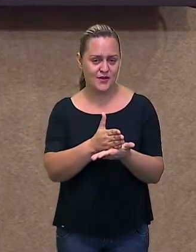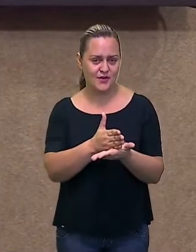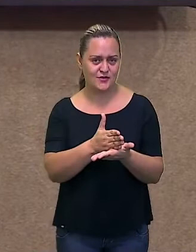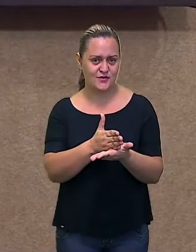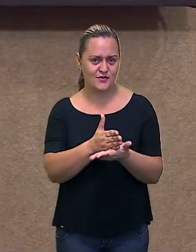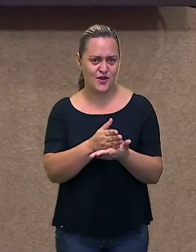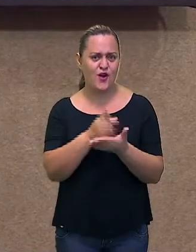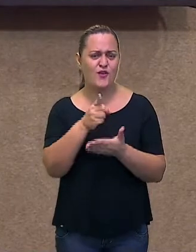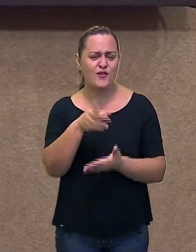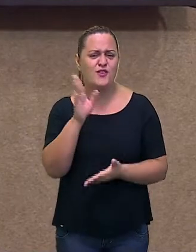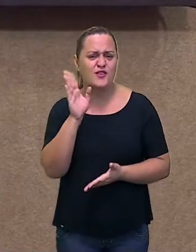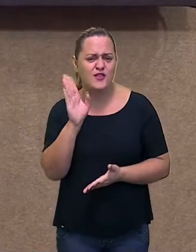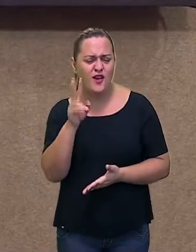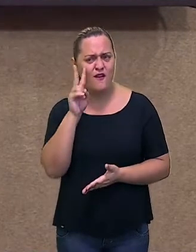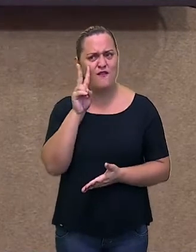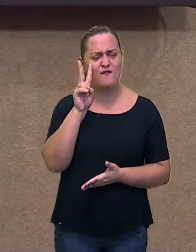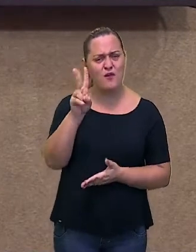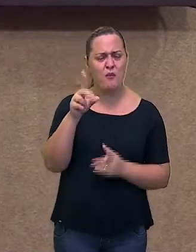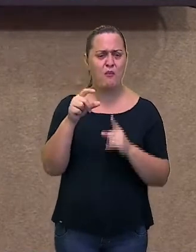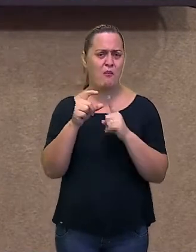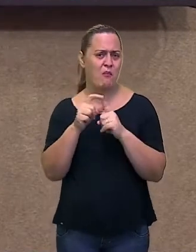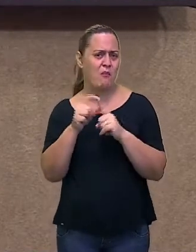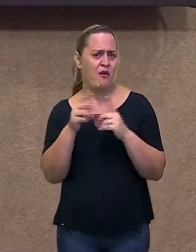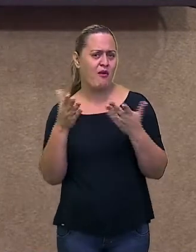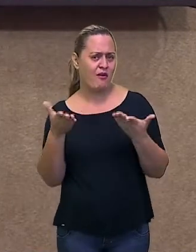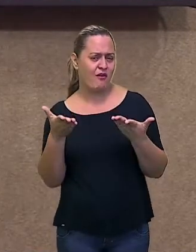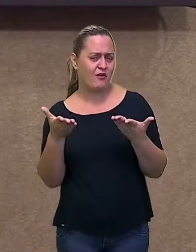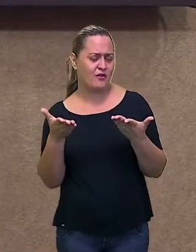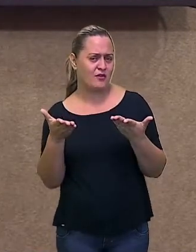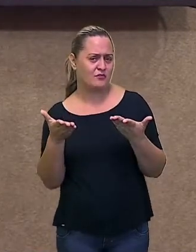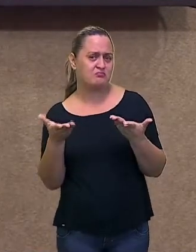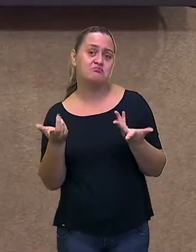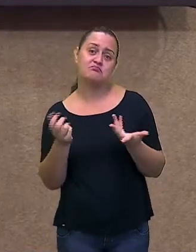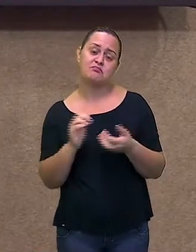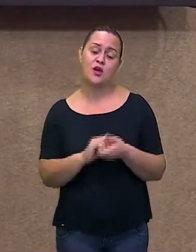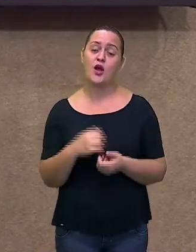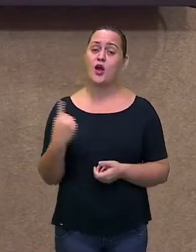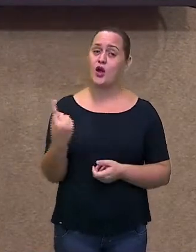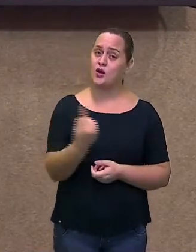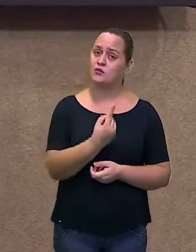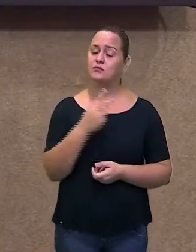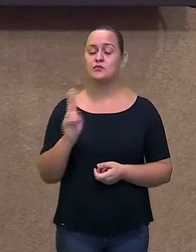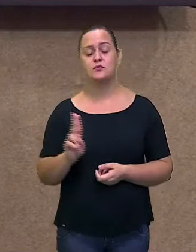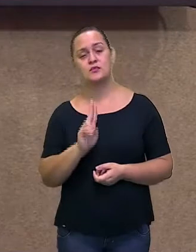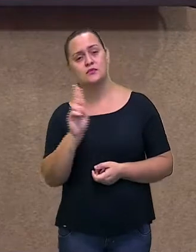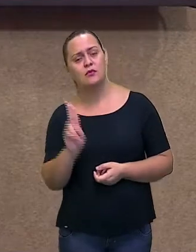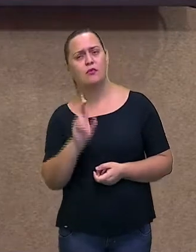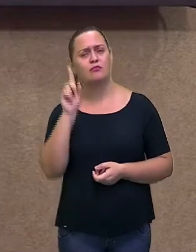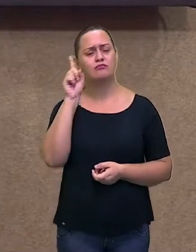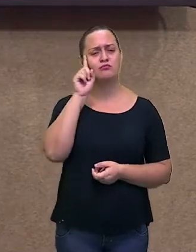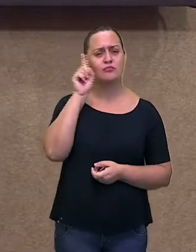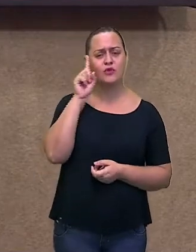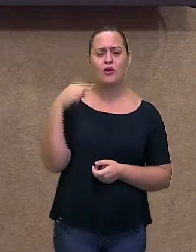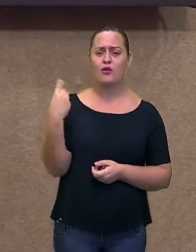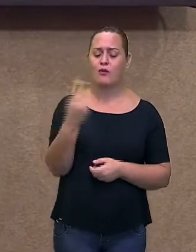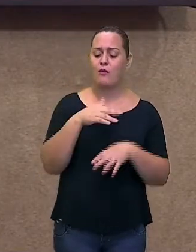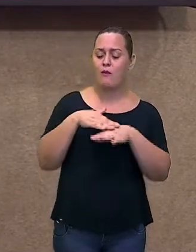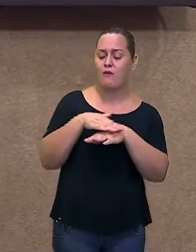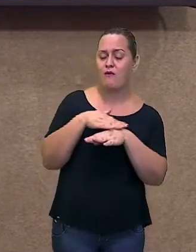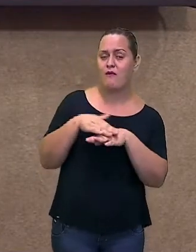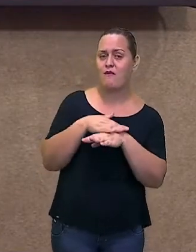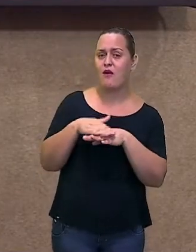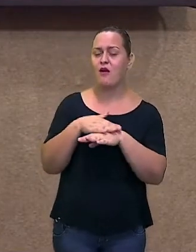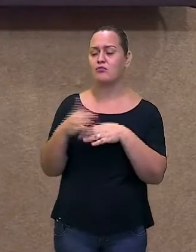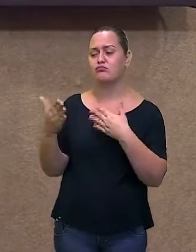alguma dessas palavras eu creio que sim porque são palavras que a gente também utiliza no nosso dia-a-dia nas nossas